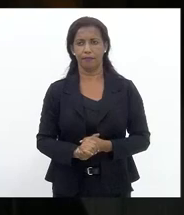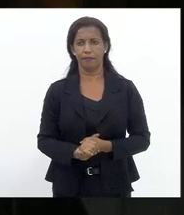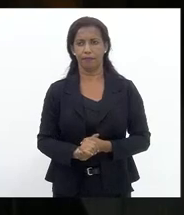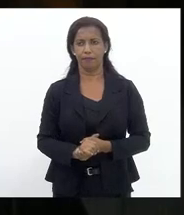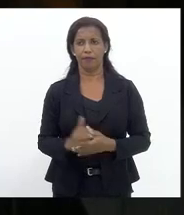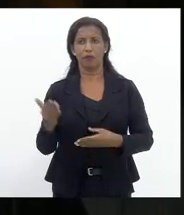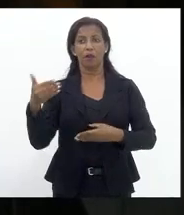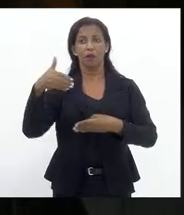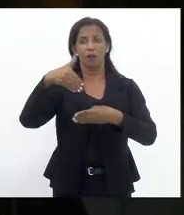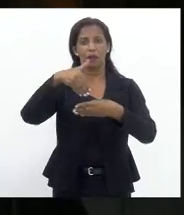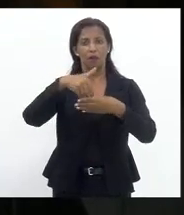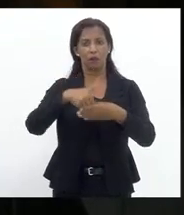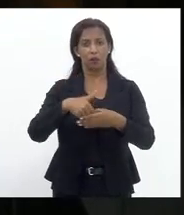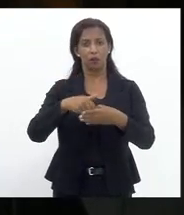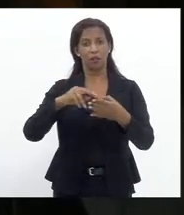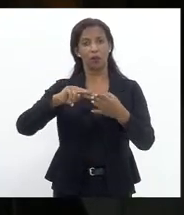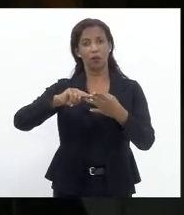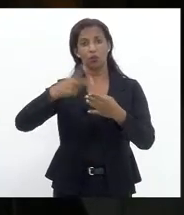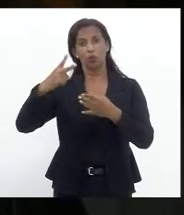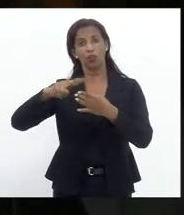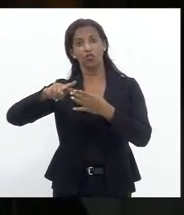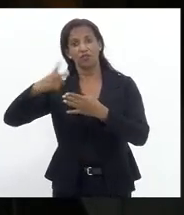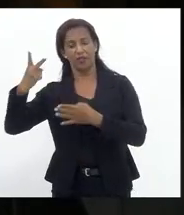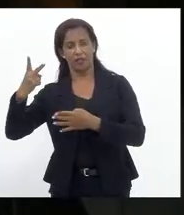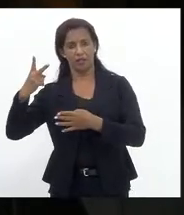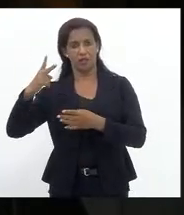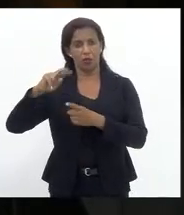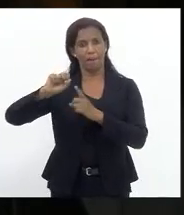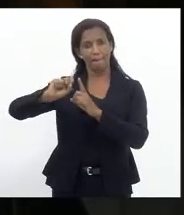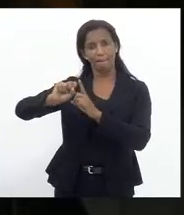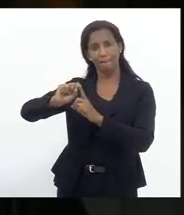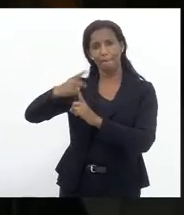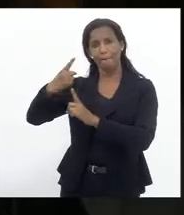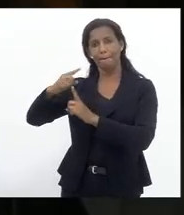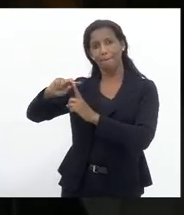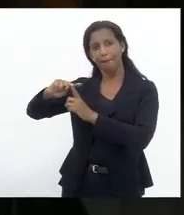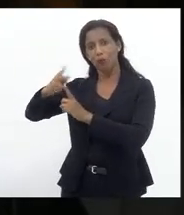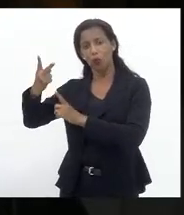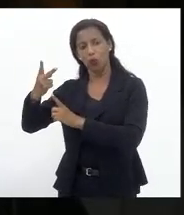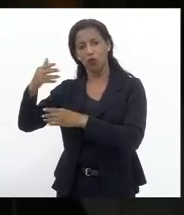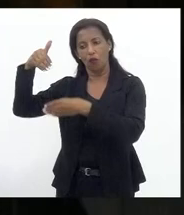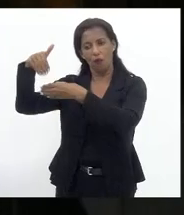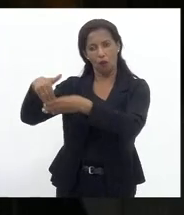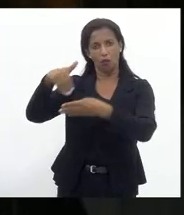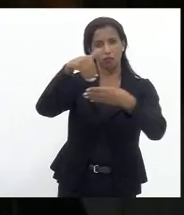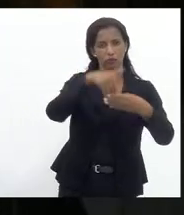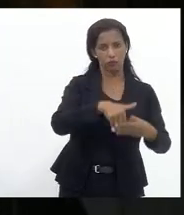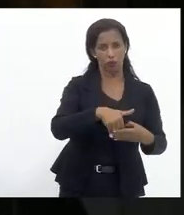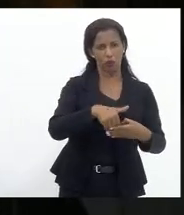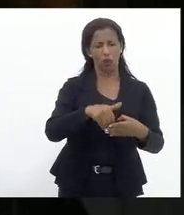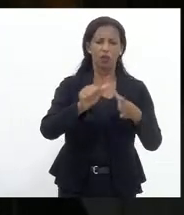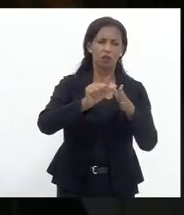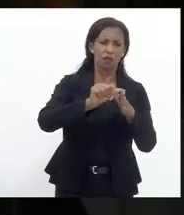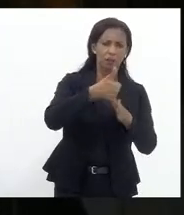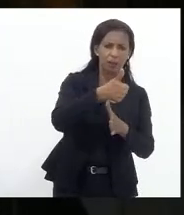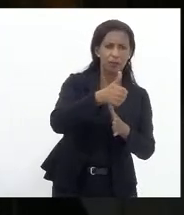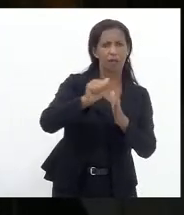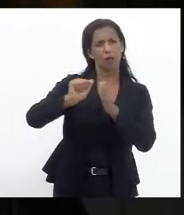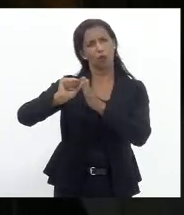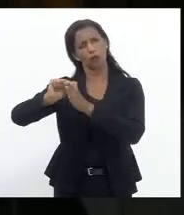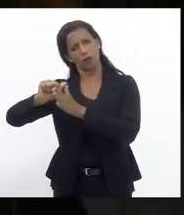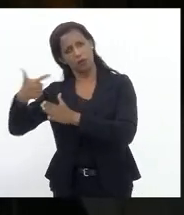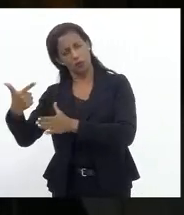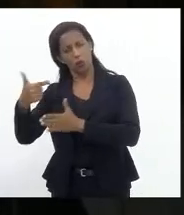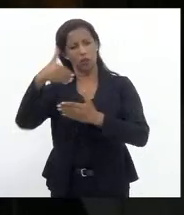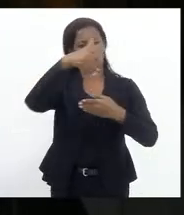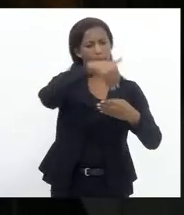é votado duas vezes na casa. E nós votaremos tanto em primeira, como já o